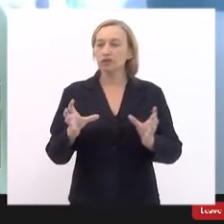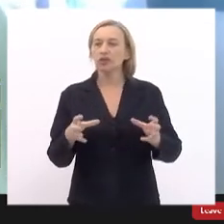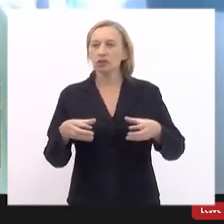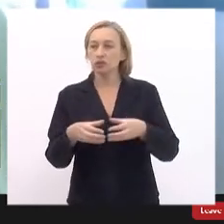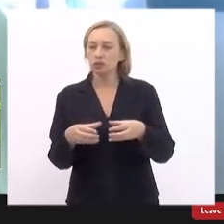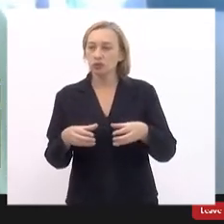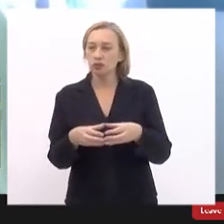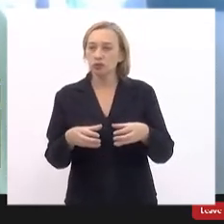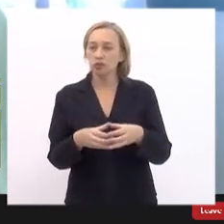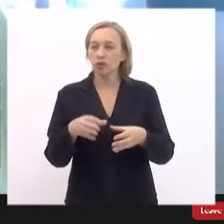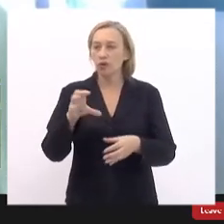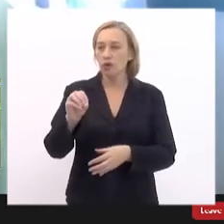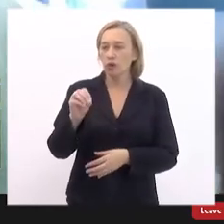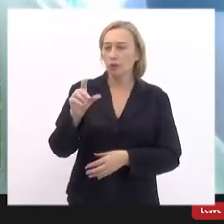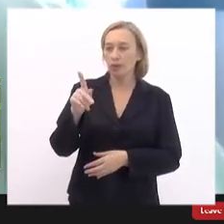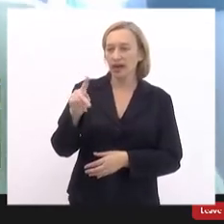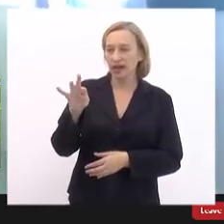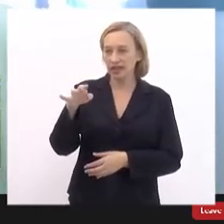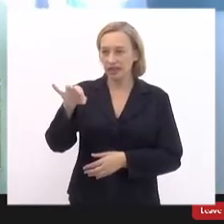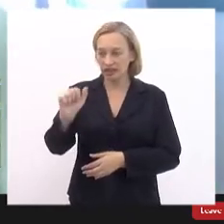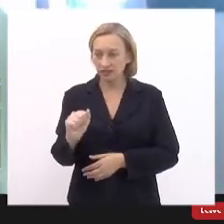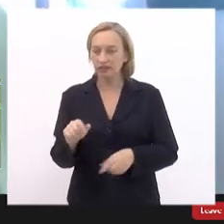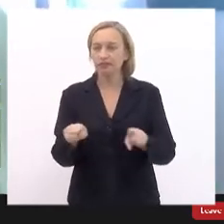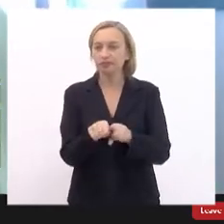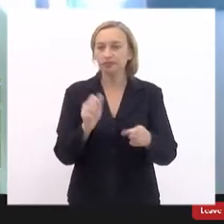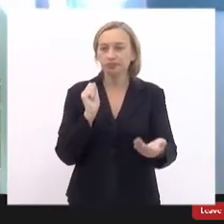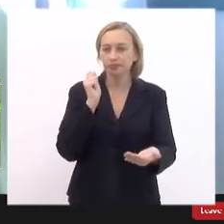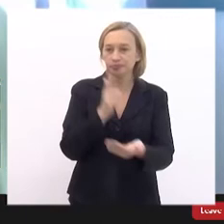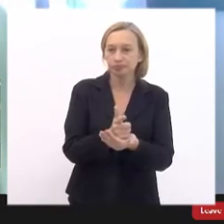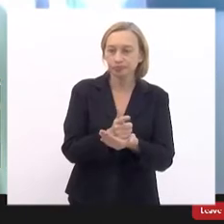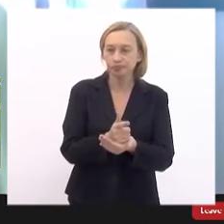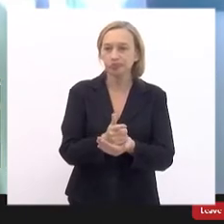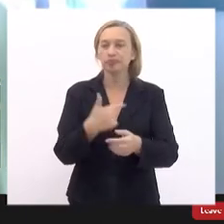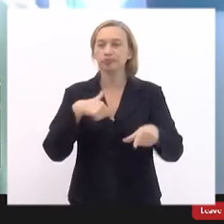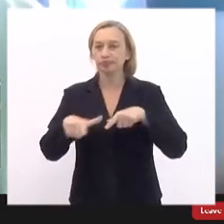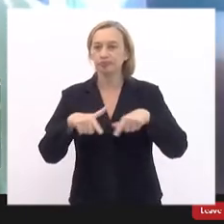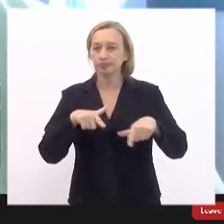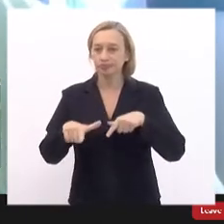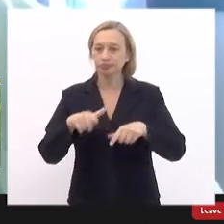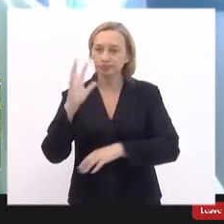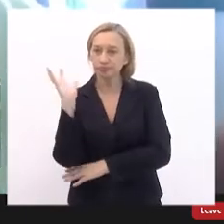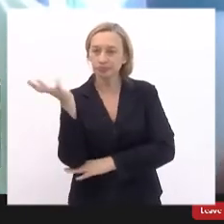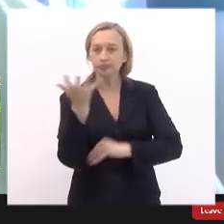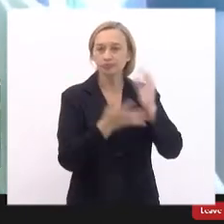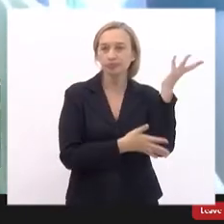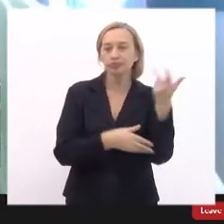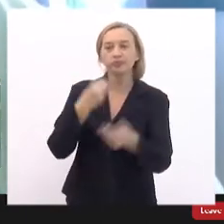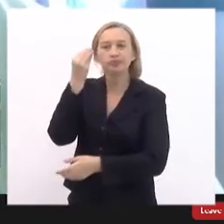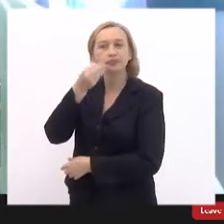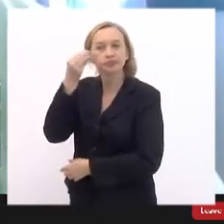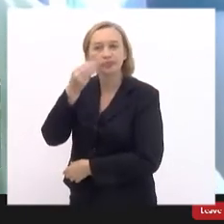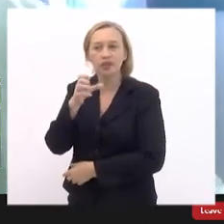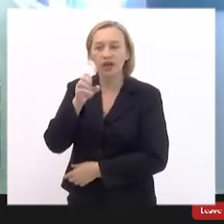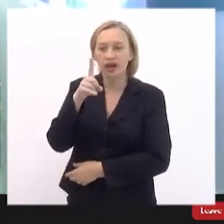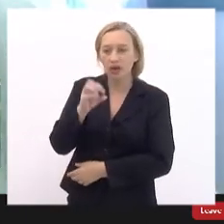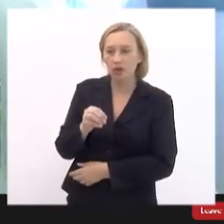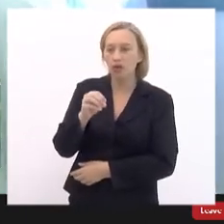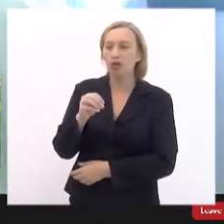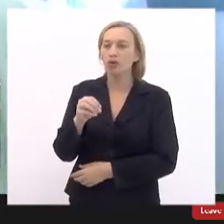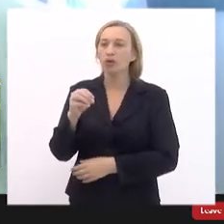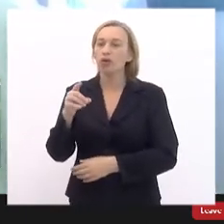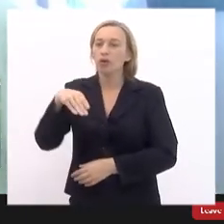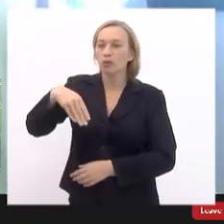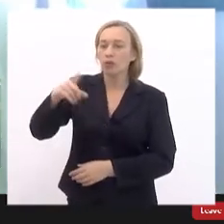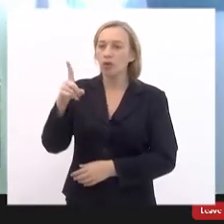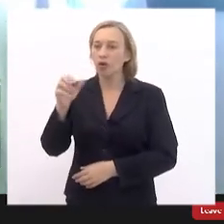né? A lei do pagamento por serviços ambientais e essas experiências do Ecomoda, Ecobuffet